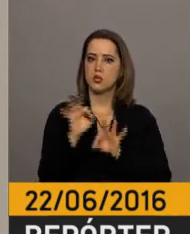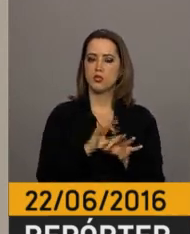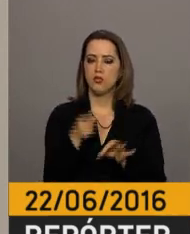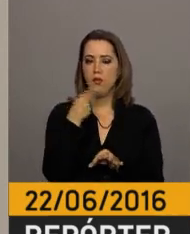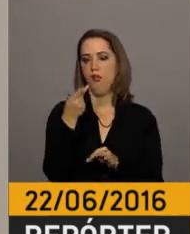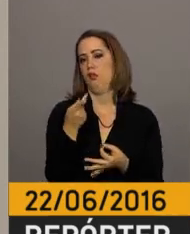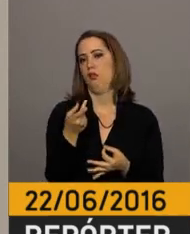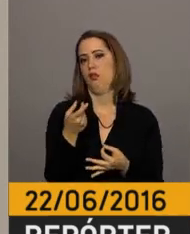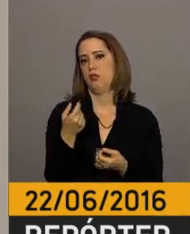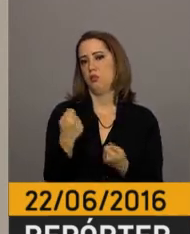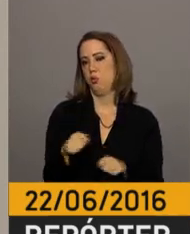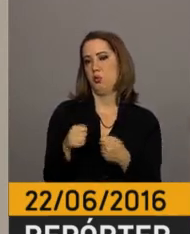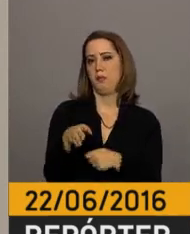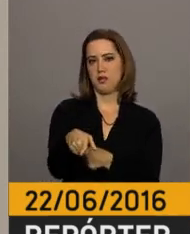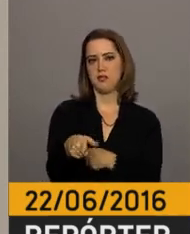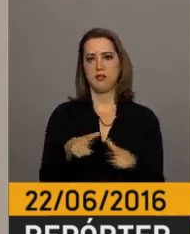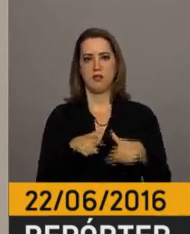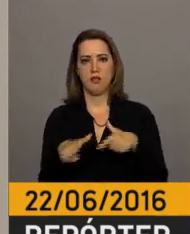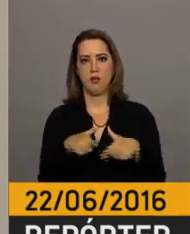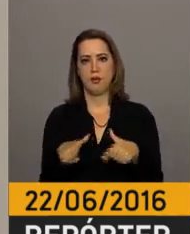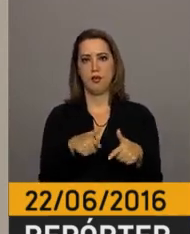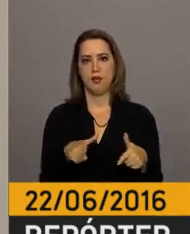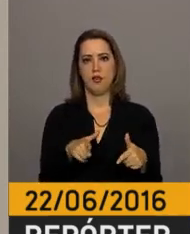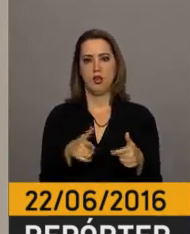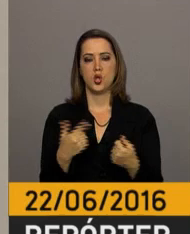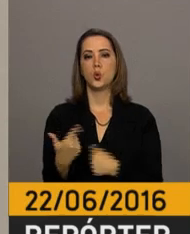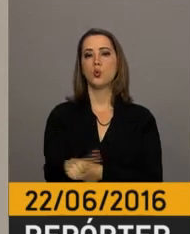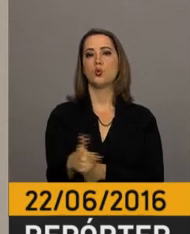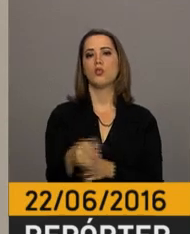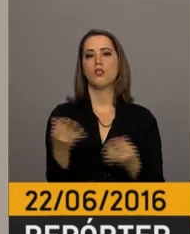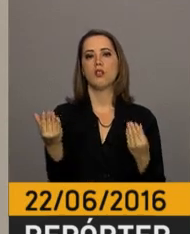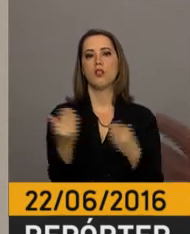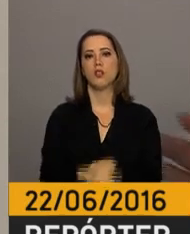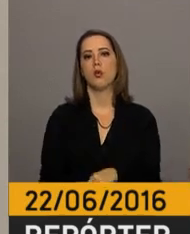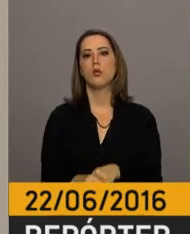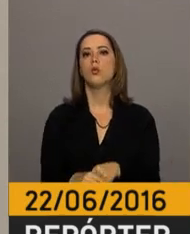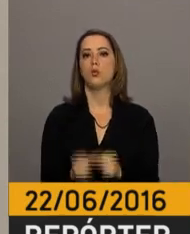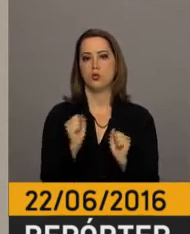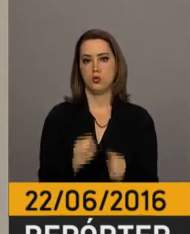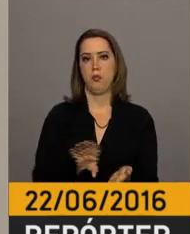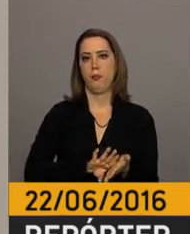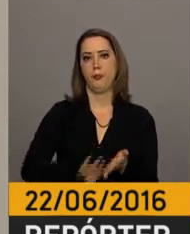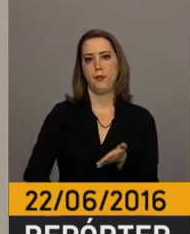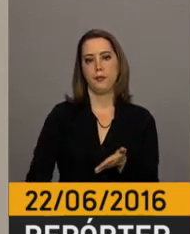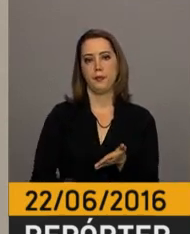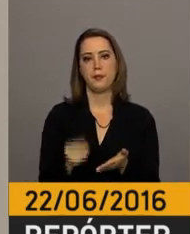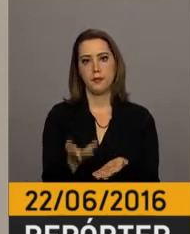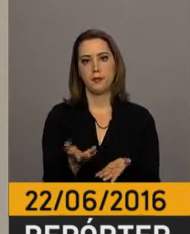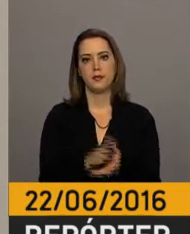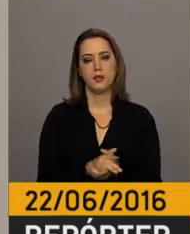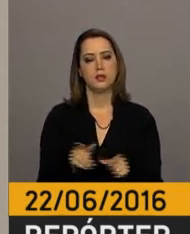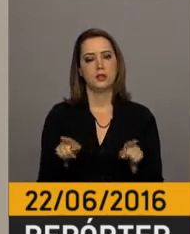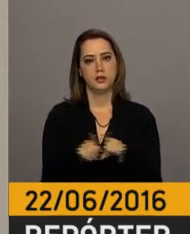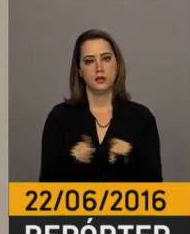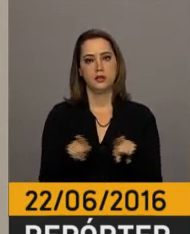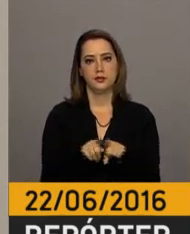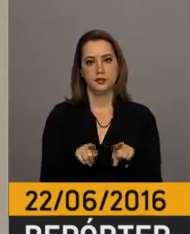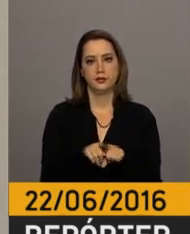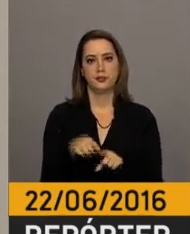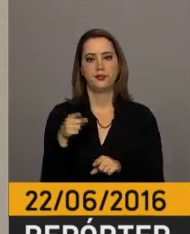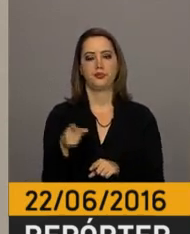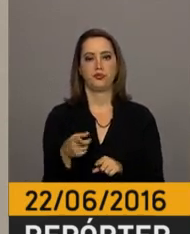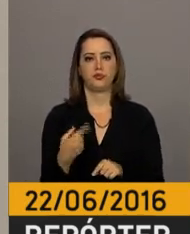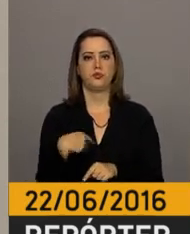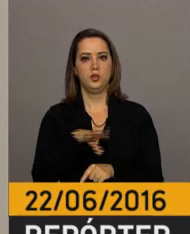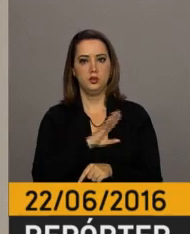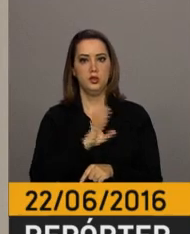dispensáveis não havia razão para a sua permanência eliminamos esses cargos e além disso ainda